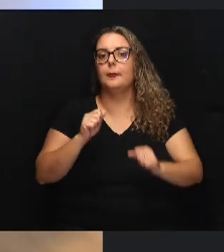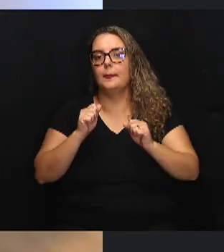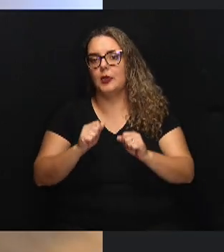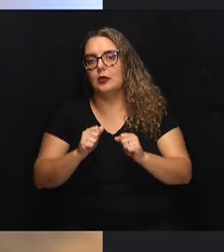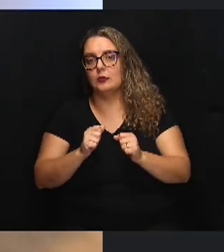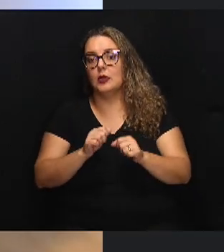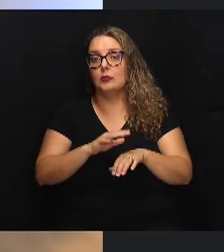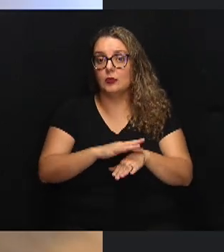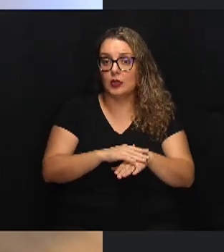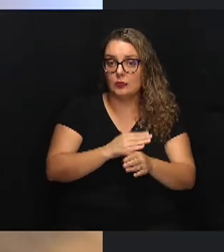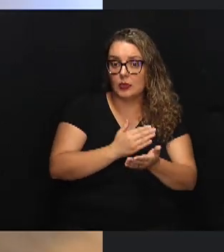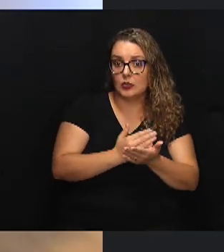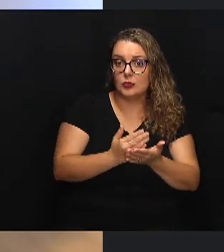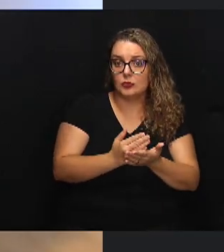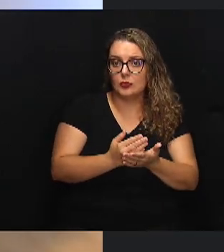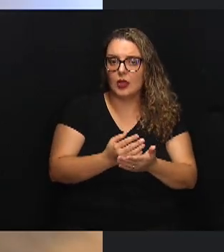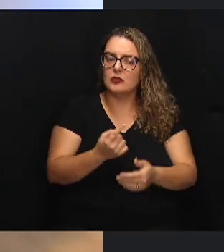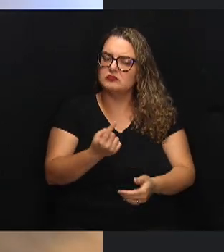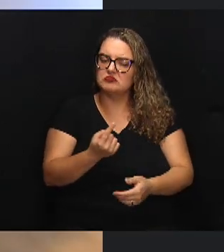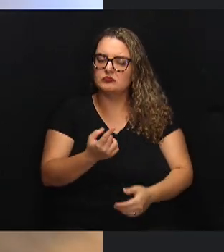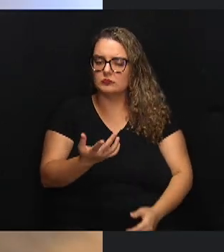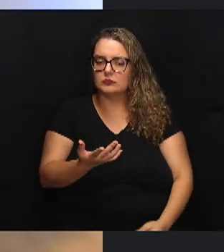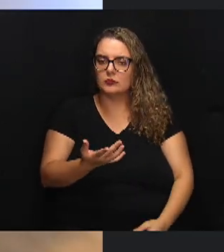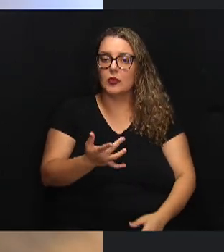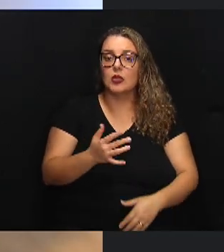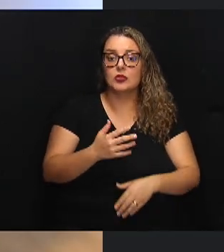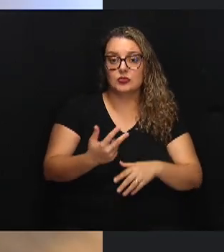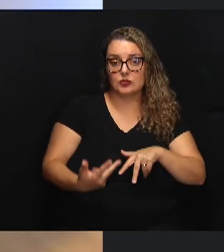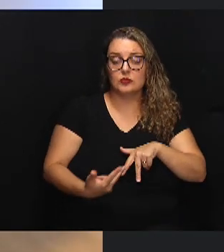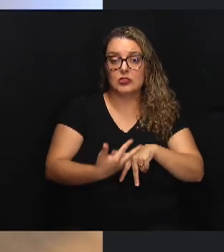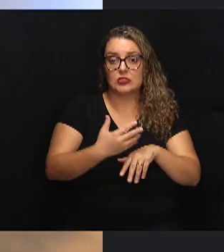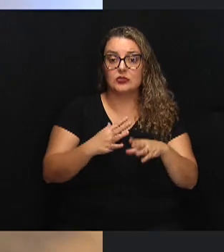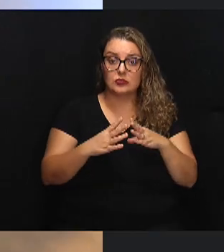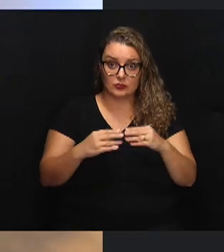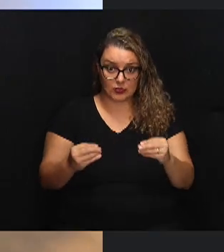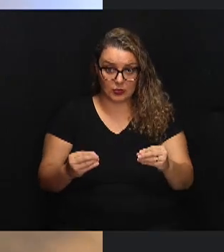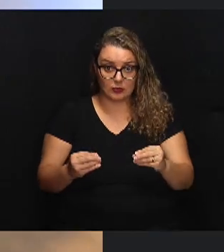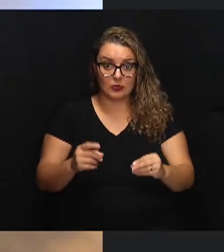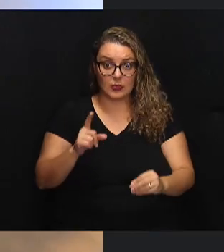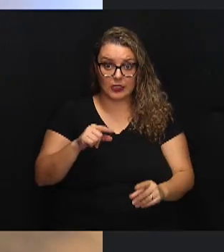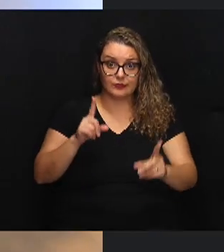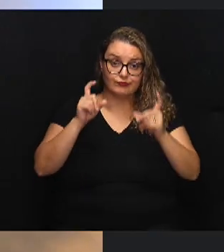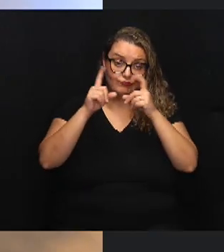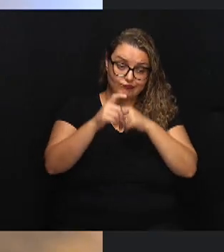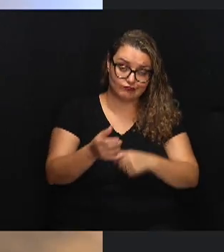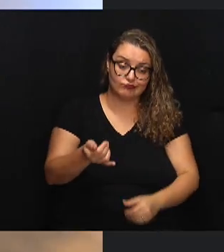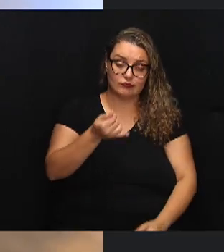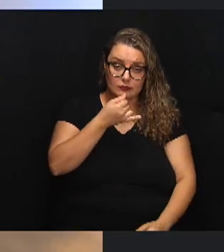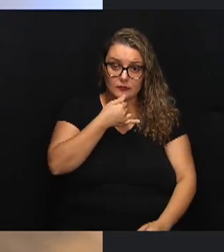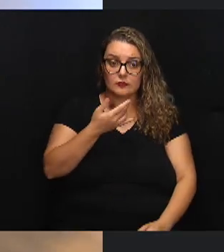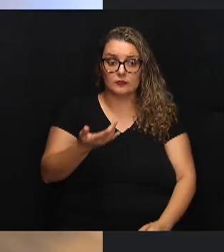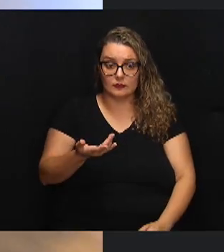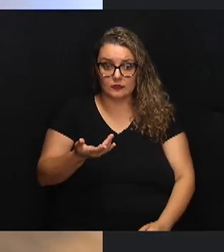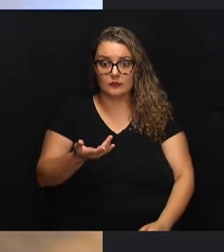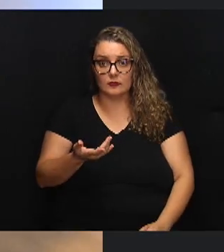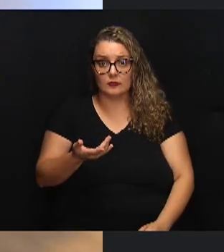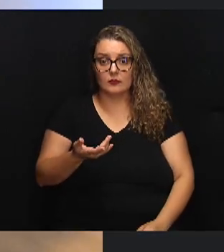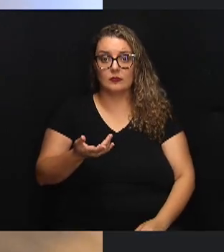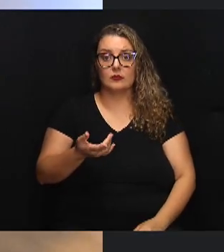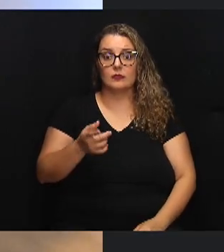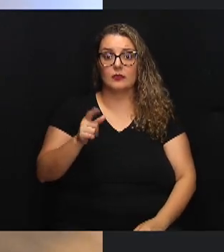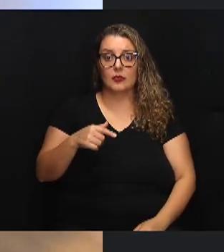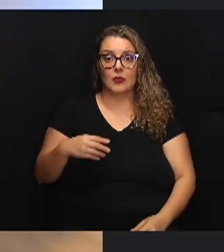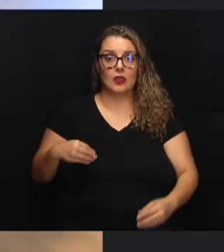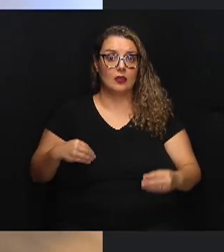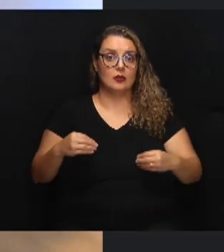inicial, ali um estágio 1, de uma cirurgia curativa, tá? Mas isso é raro, infelizmente, geralmente são achados de exame que são